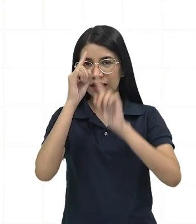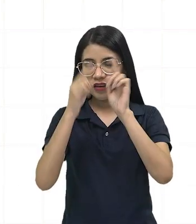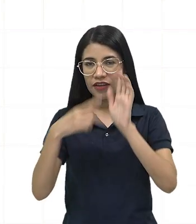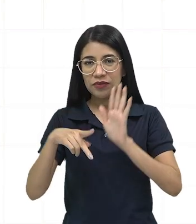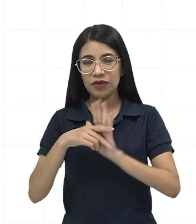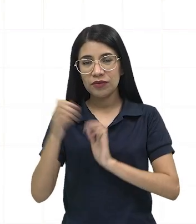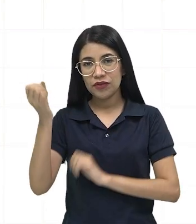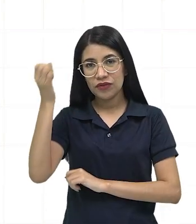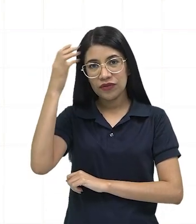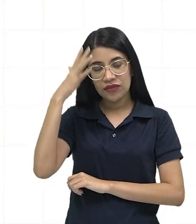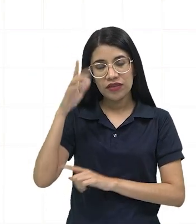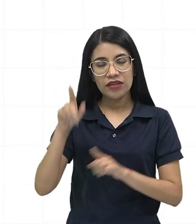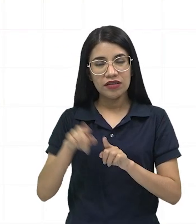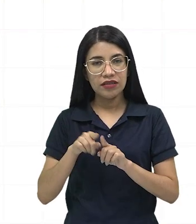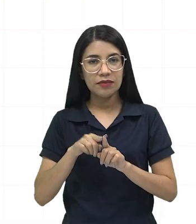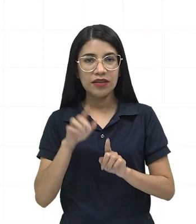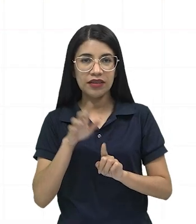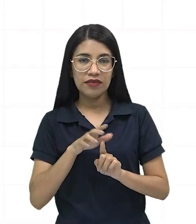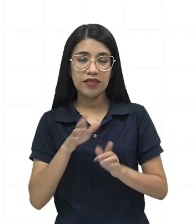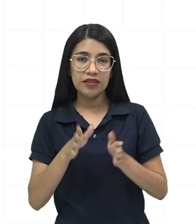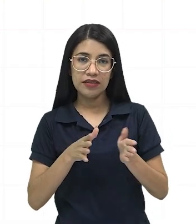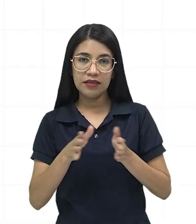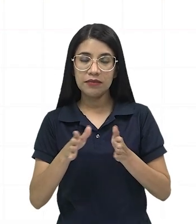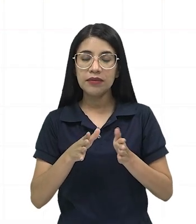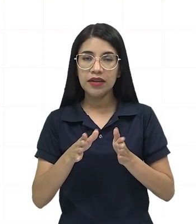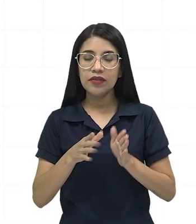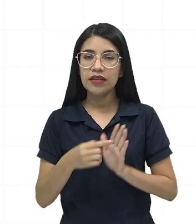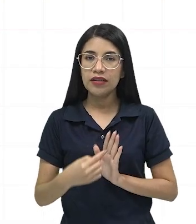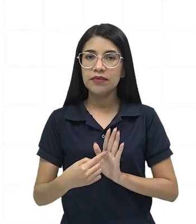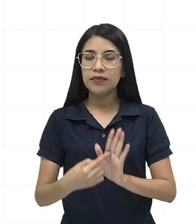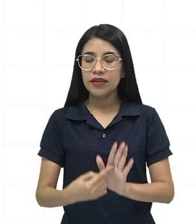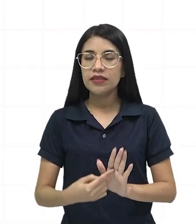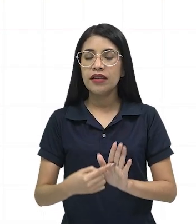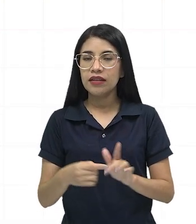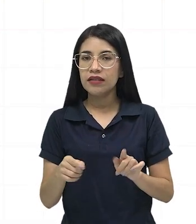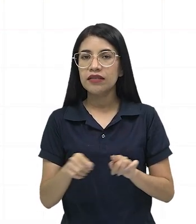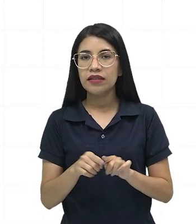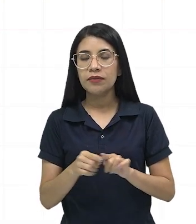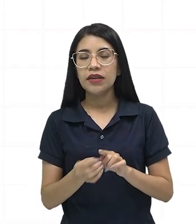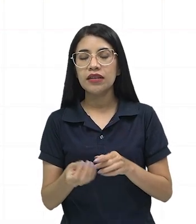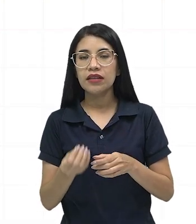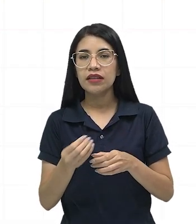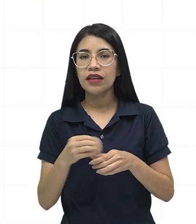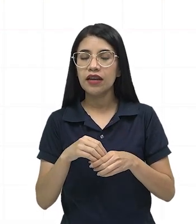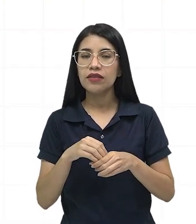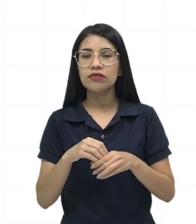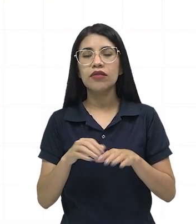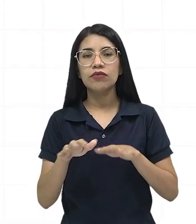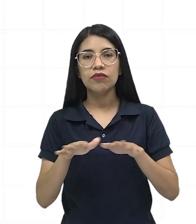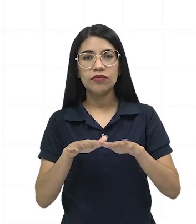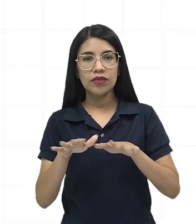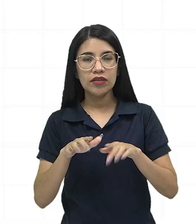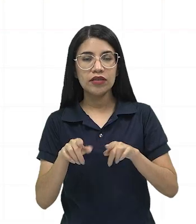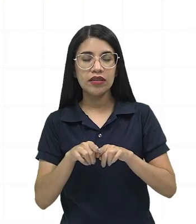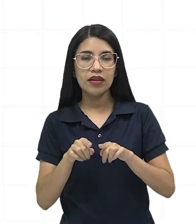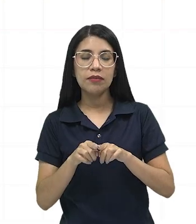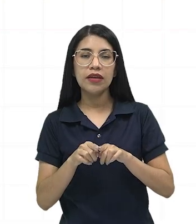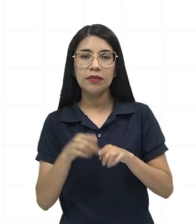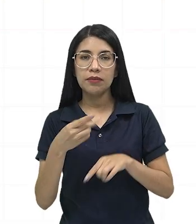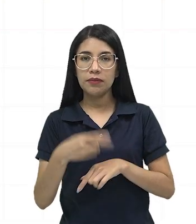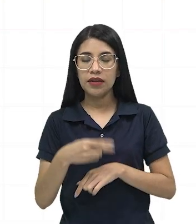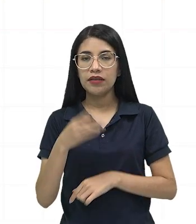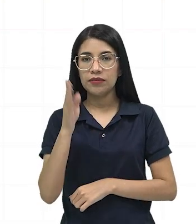que influenciaram esse momento sendo colocadas também dentro de um movimento dentro do